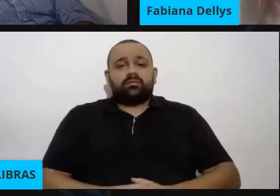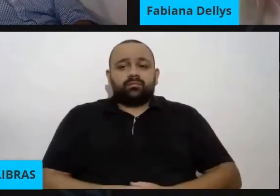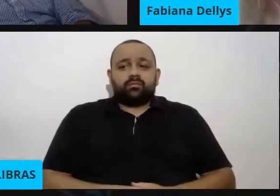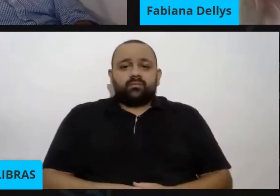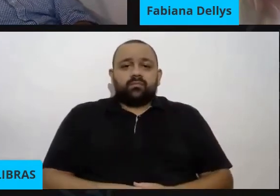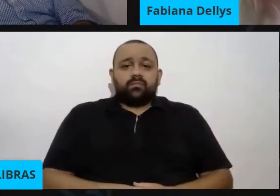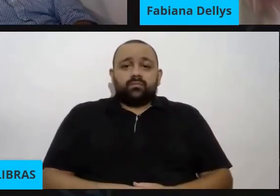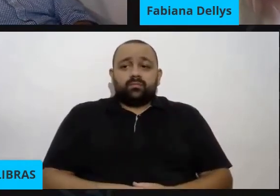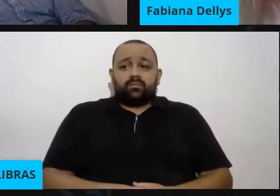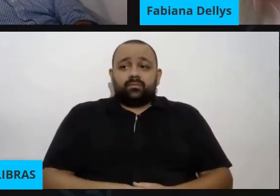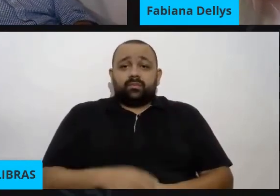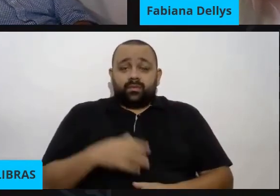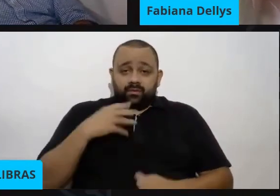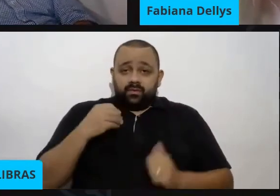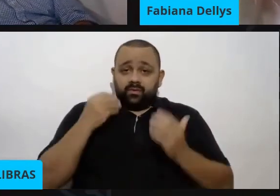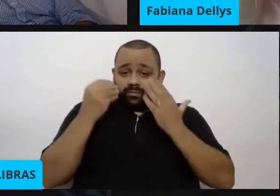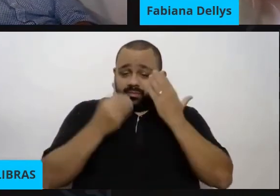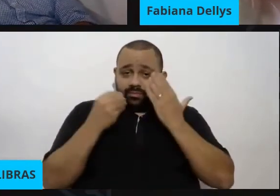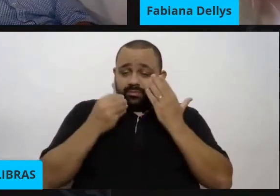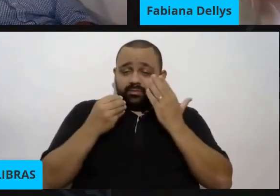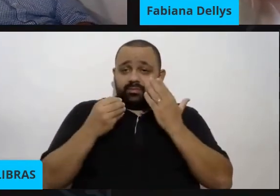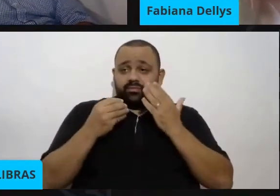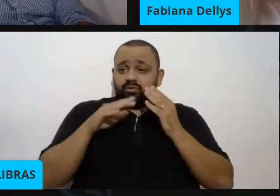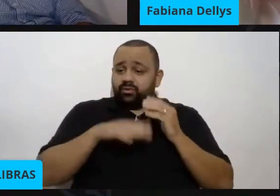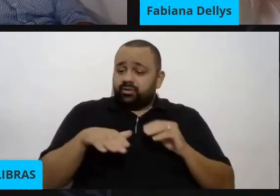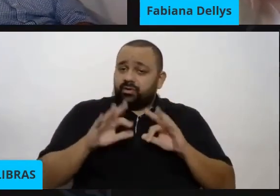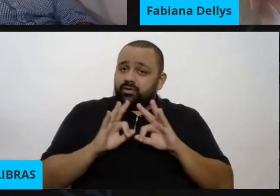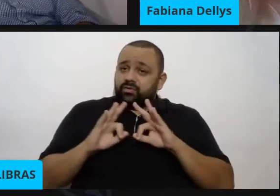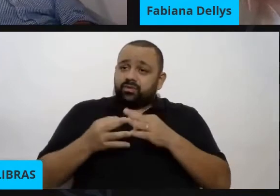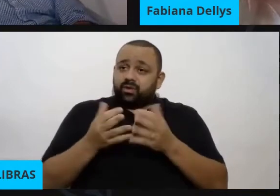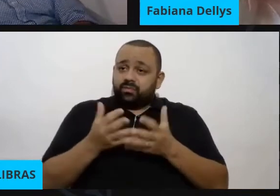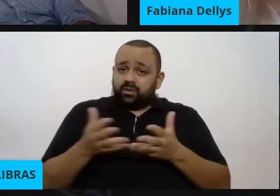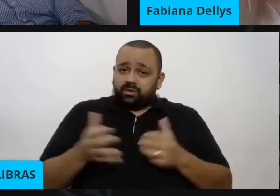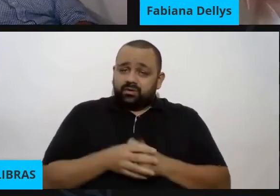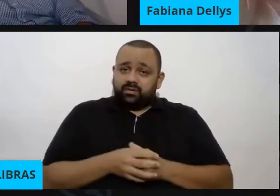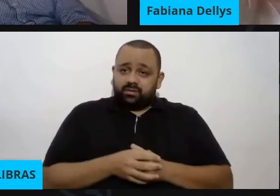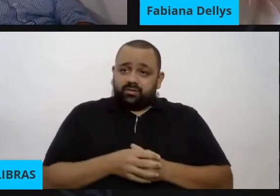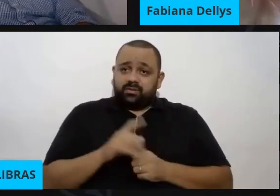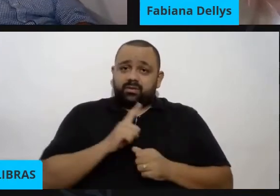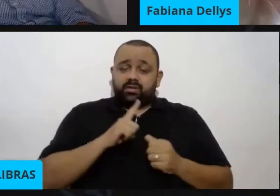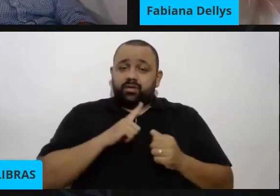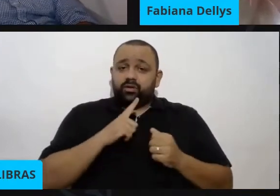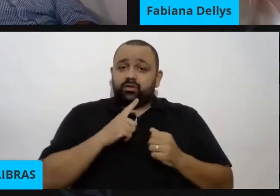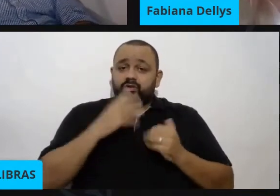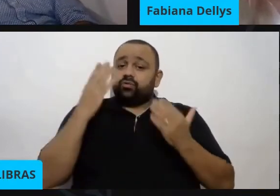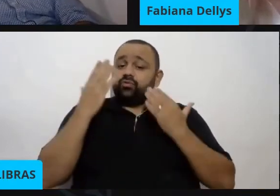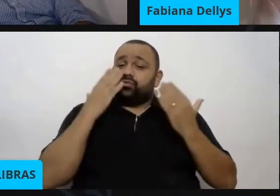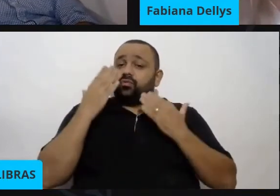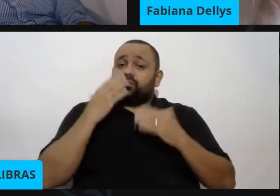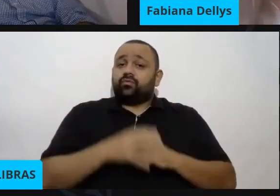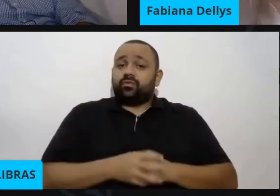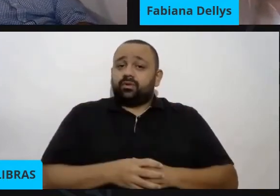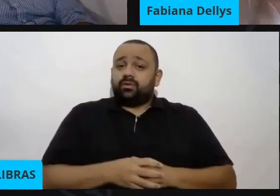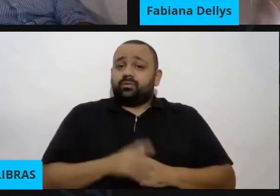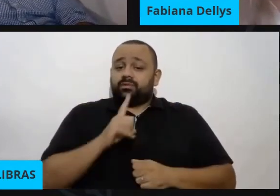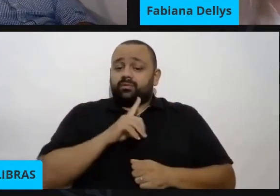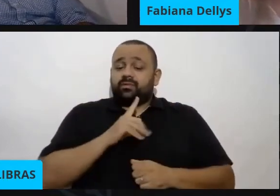E ele é filho de um psiquiatra de criança e uma psiquiatra de família. Mas a gente tem dúvida. E a gente tem medo.